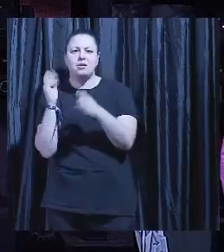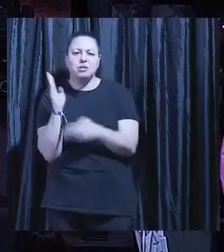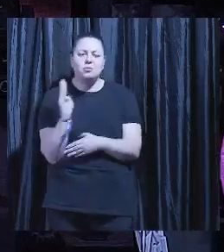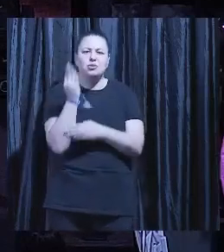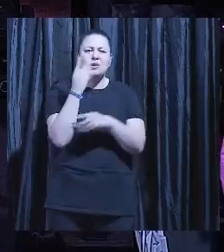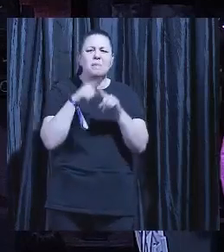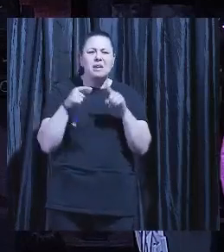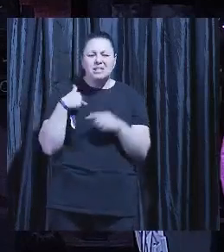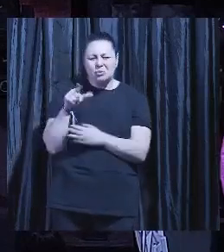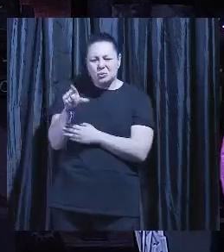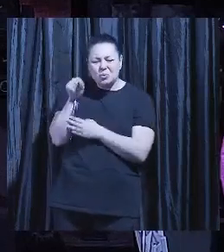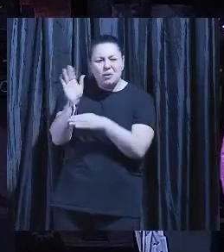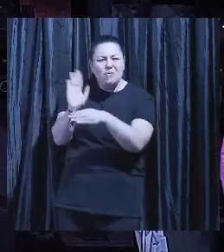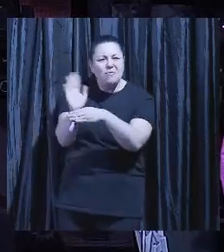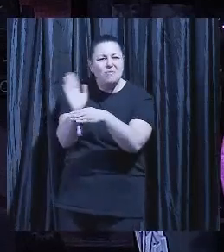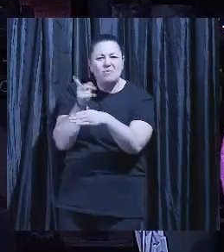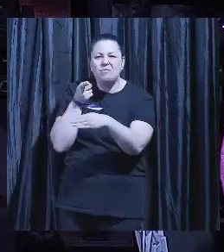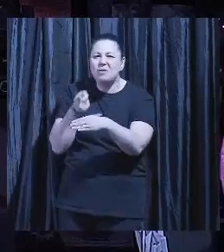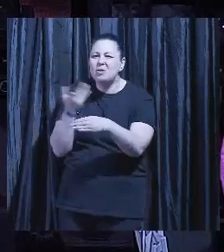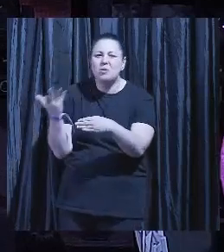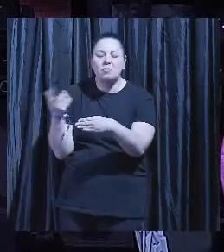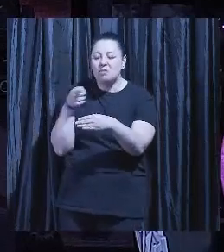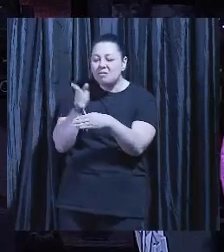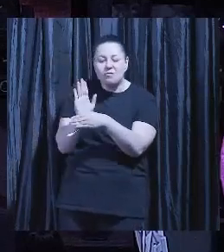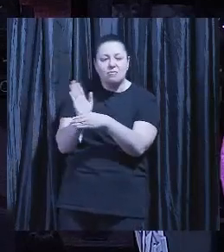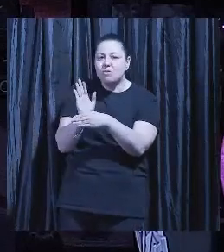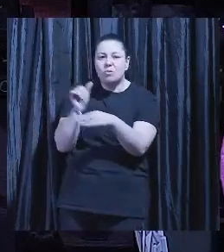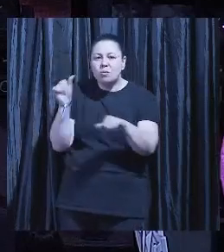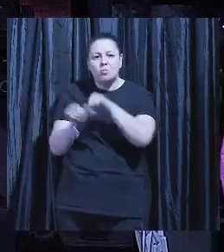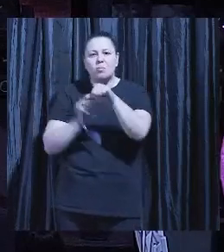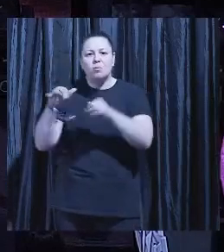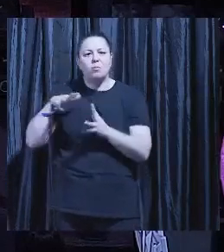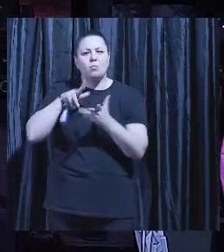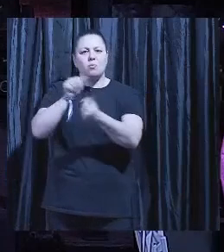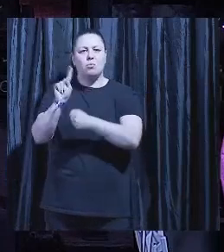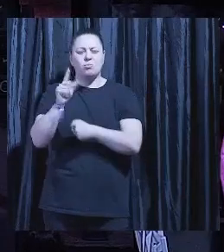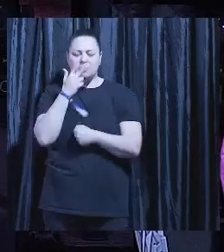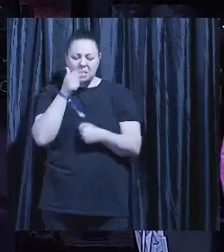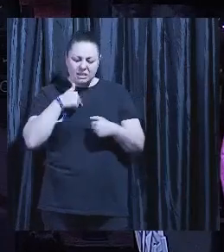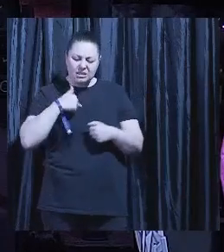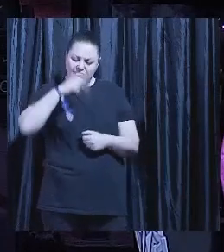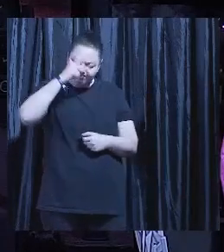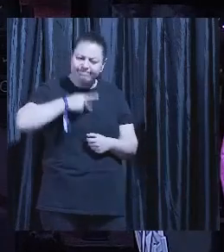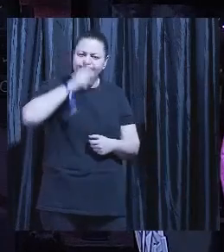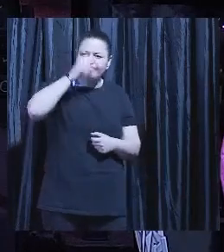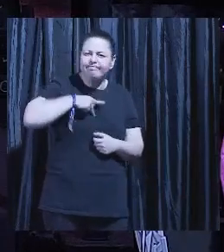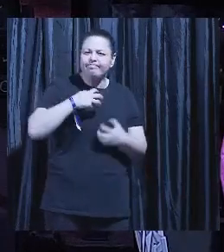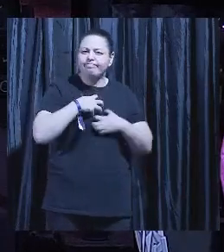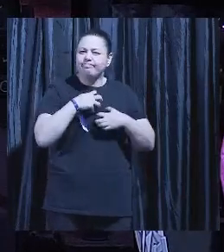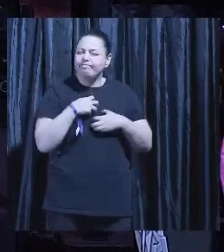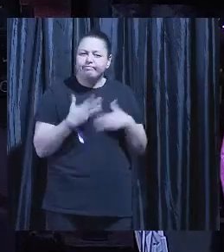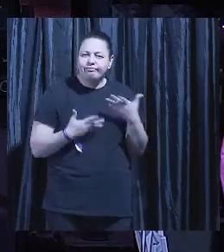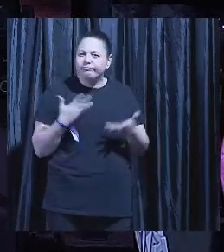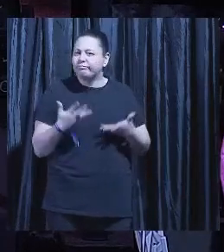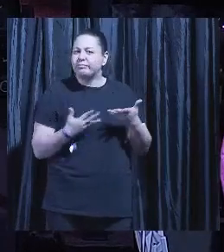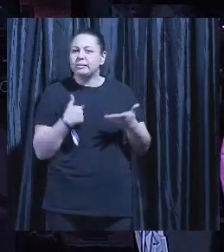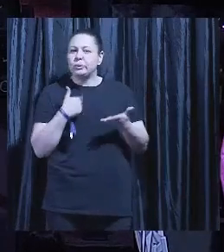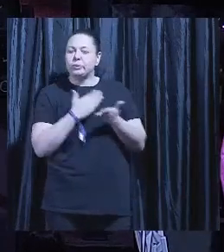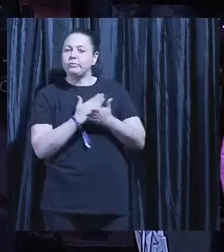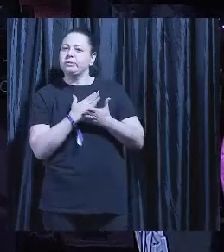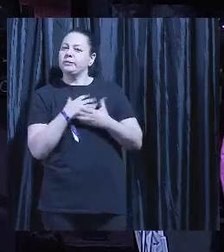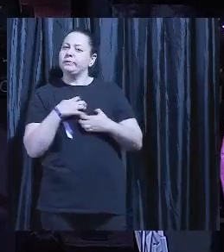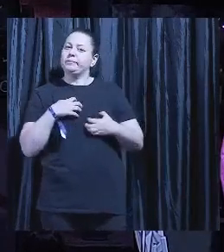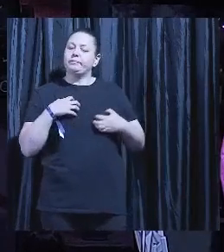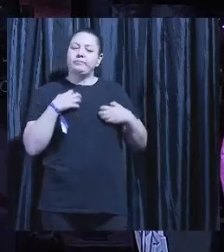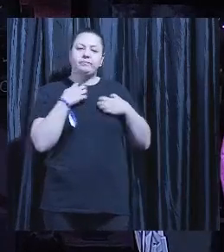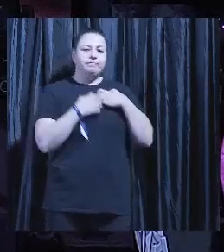fazer filme? Filme não transforma o mundo. Eu sou uma egoísta. E aí eu entrei nessa questão de